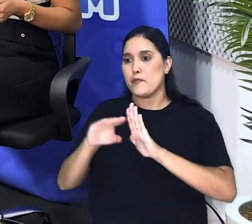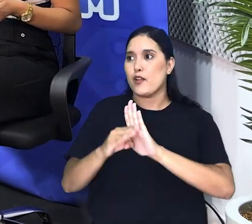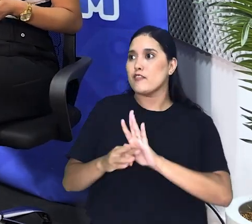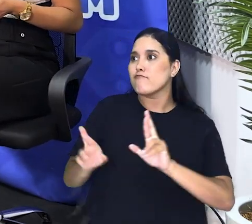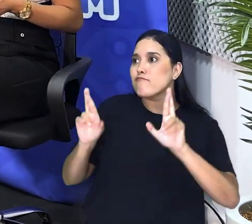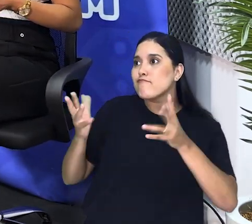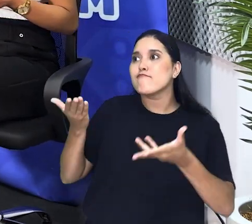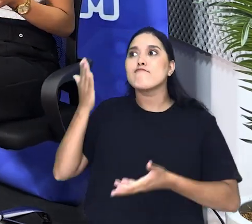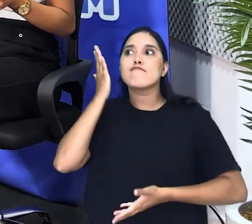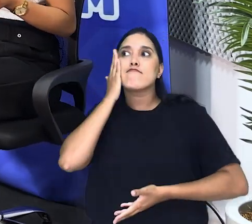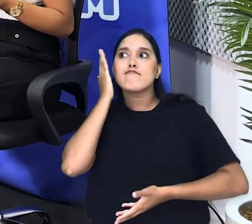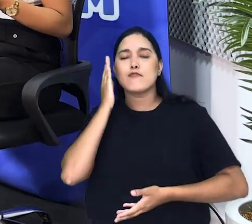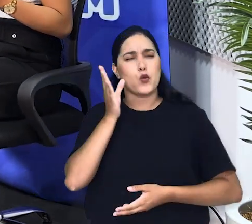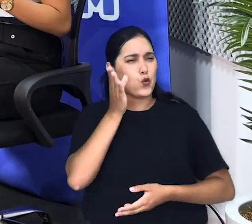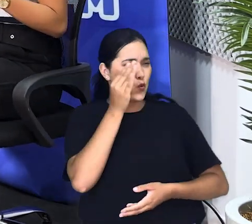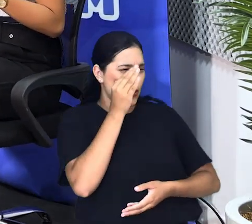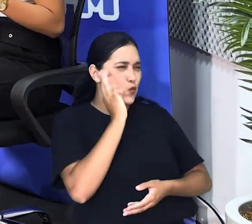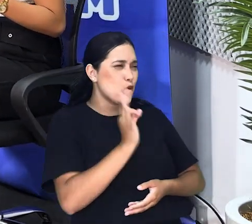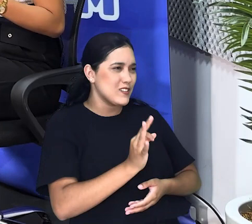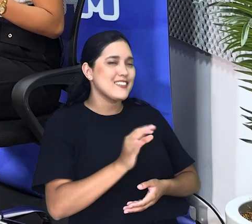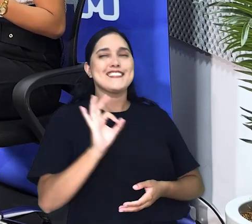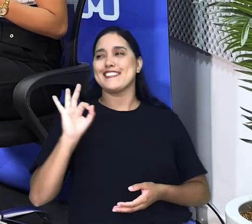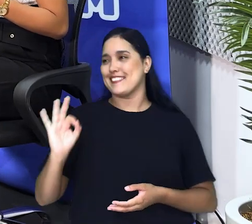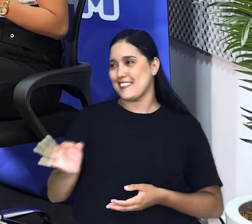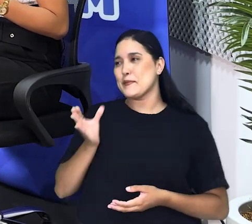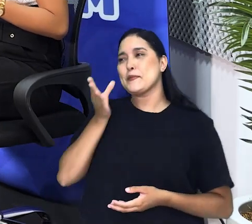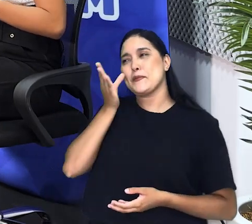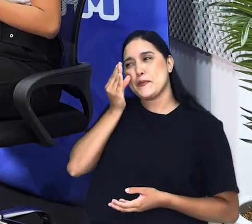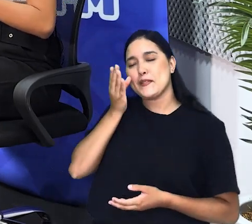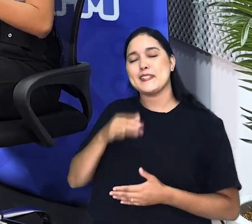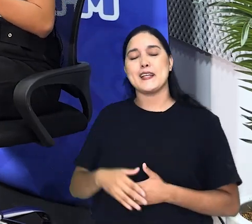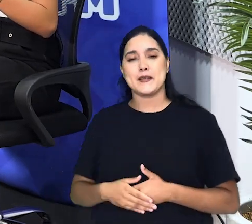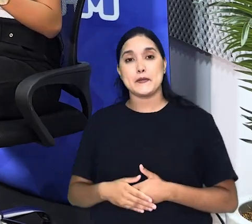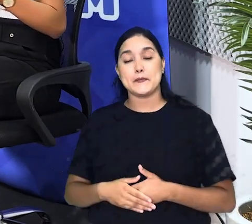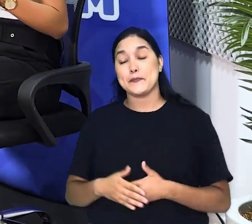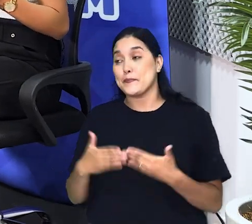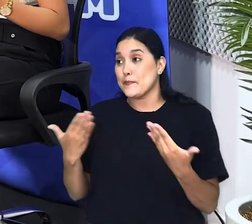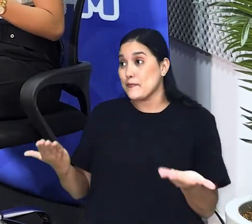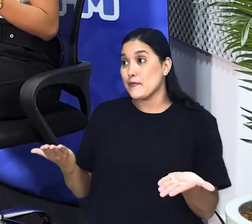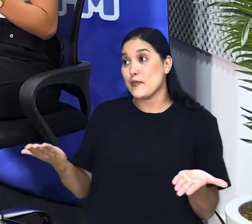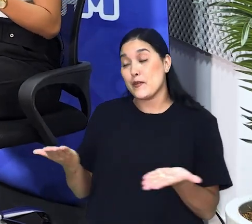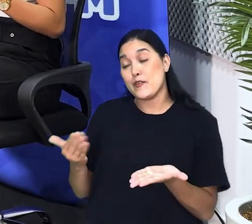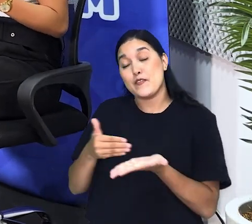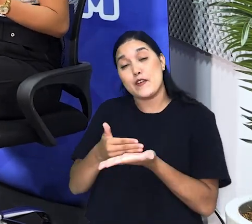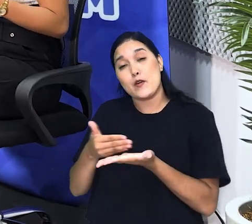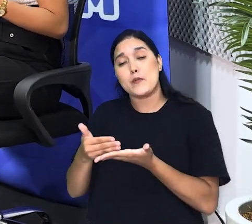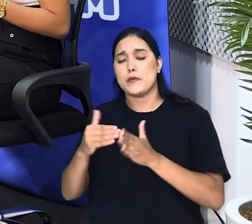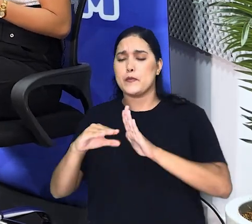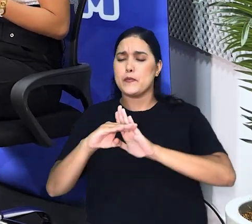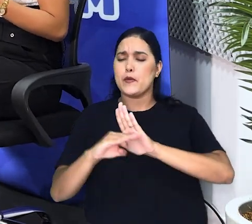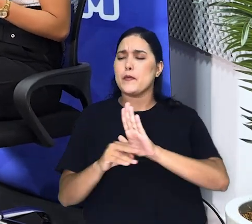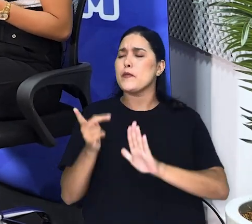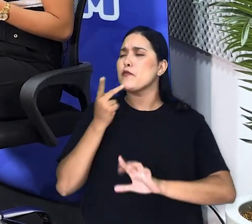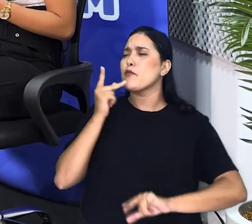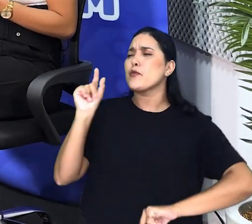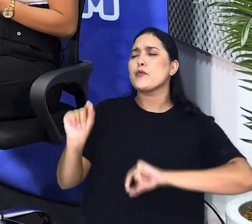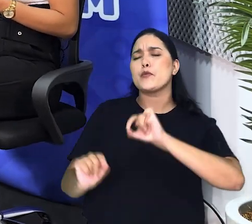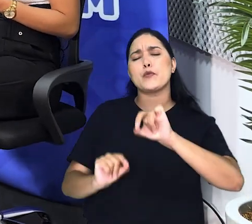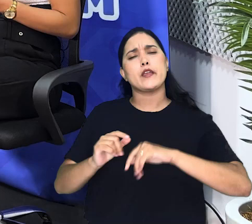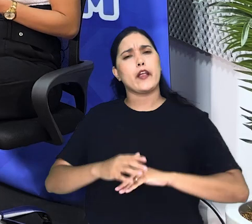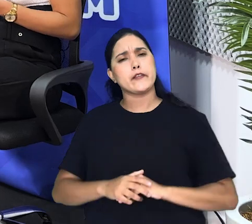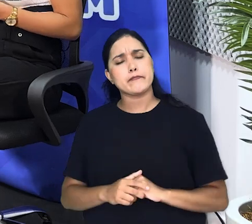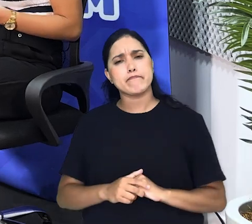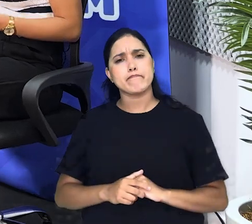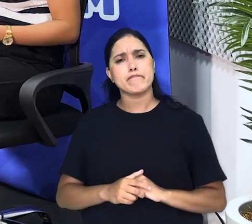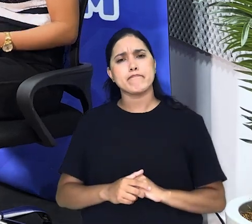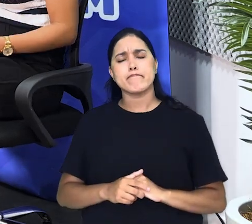falando de como foi para você, né, esse início aí de conhecer essa língua que é Libras.